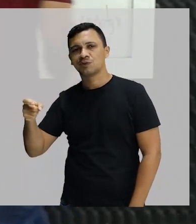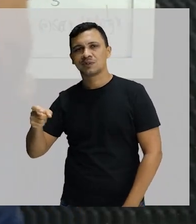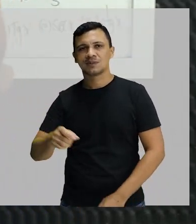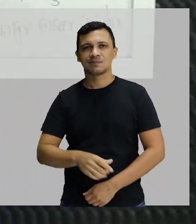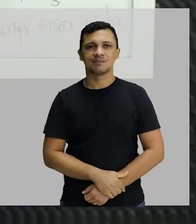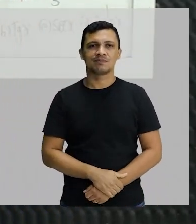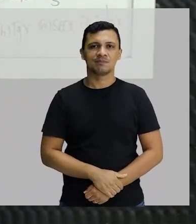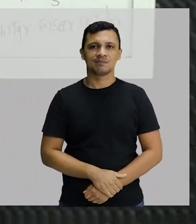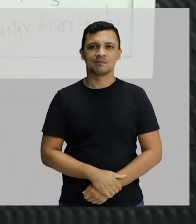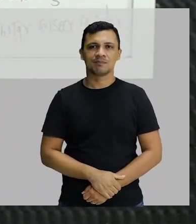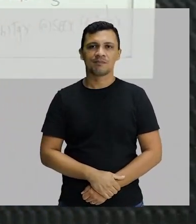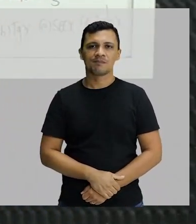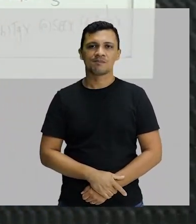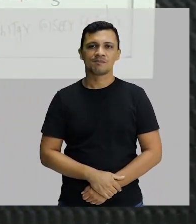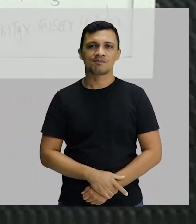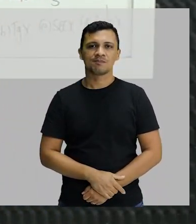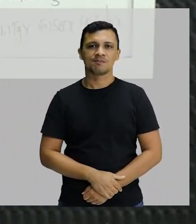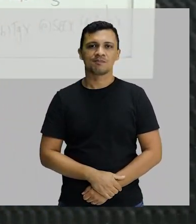É isso?